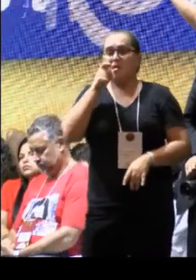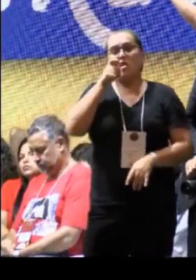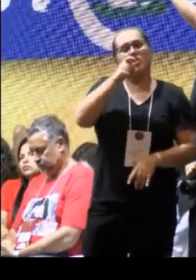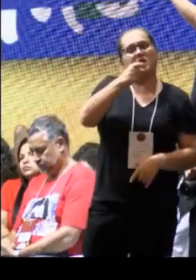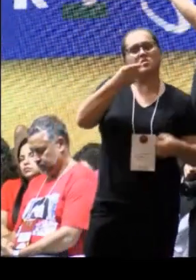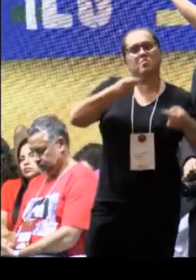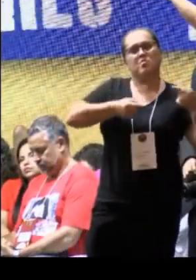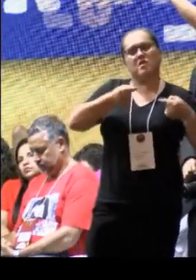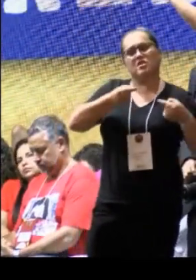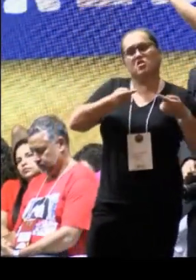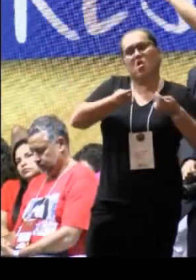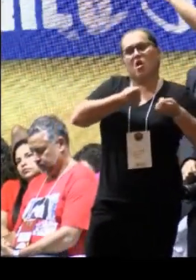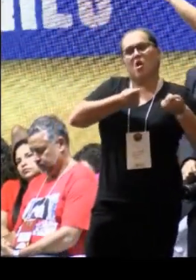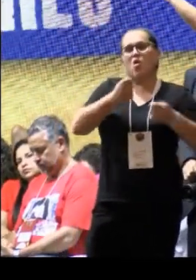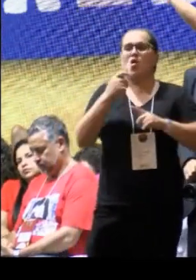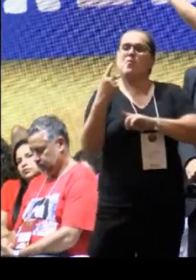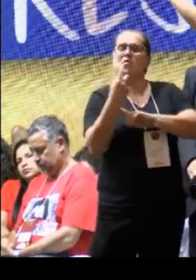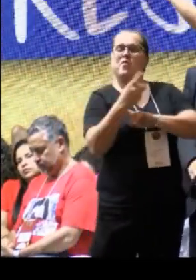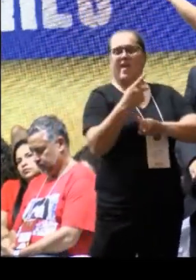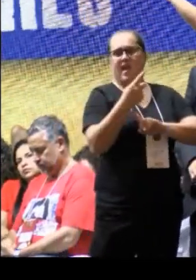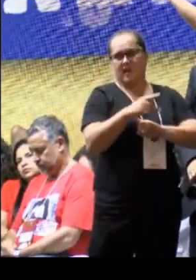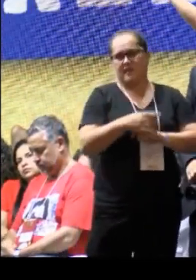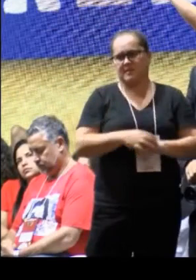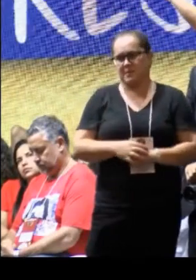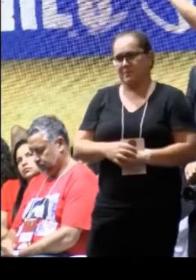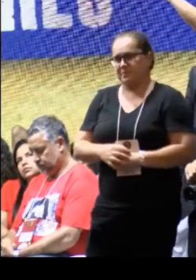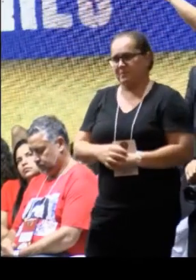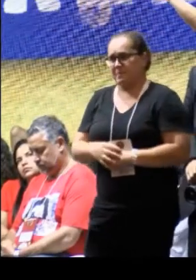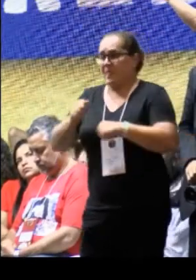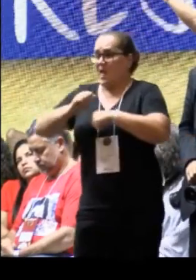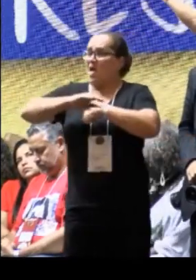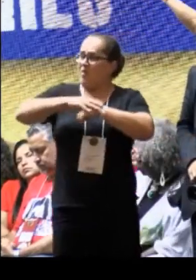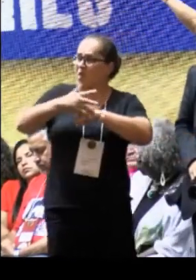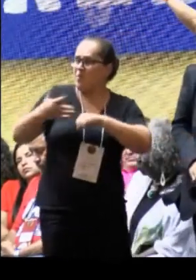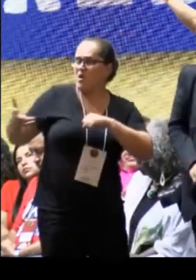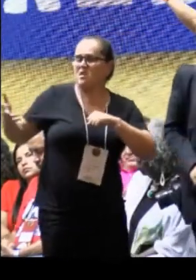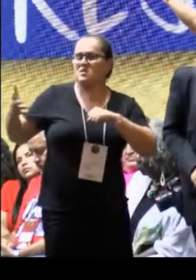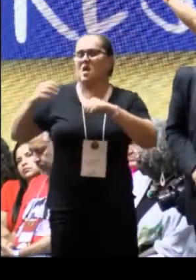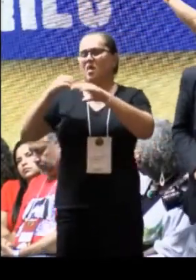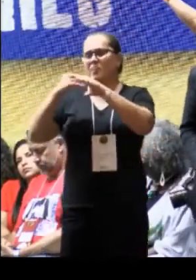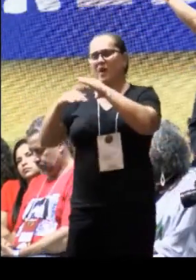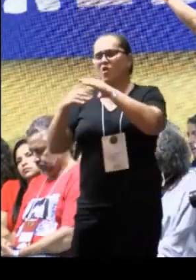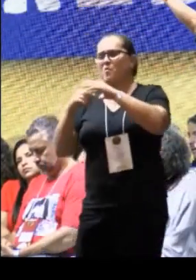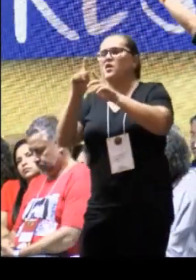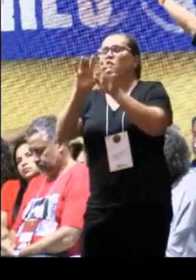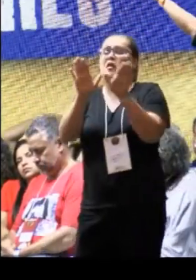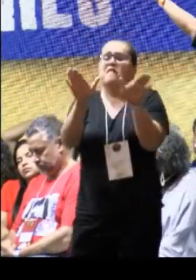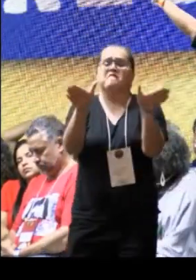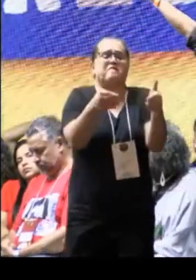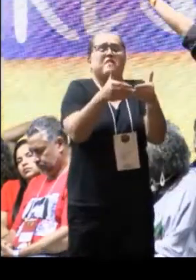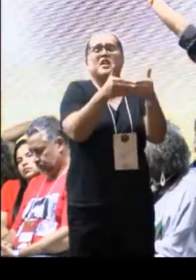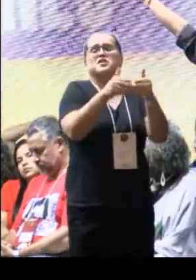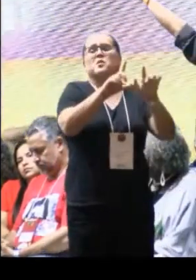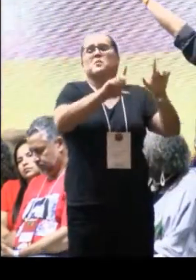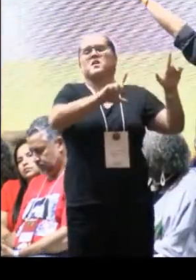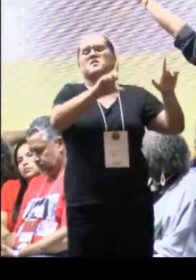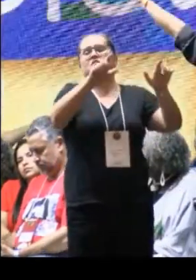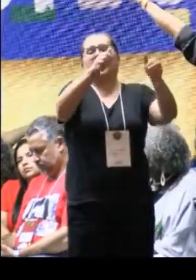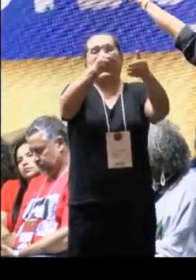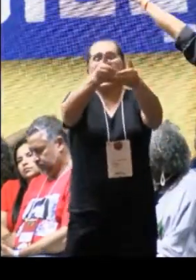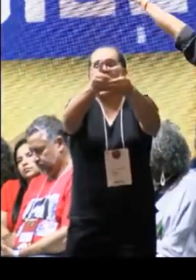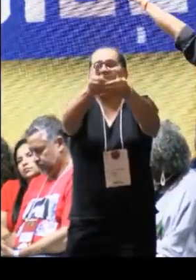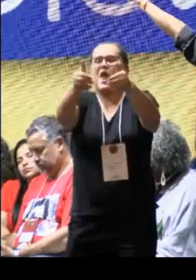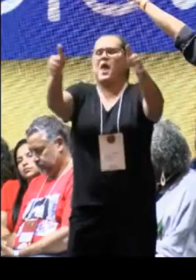e econômicos. Entendo que democratizar a comunicação não é fechar uma TV, mas é